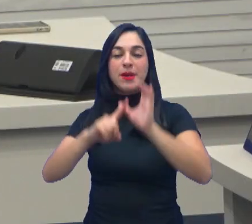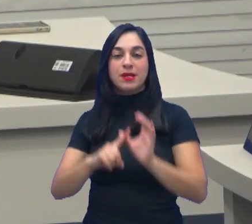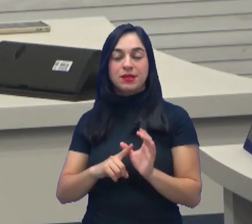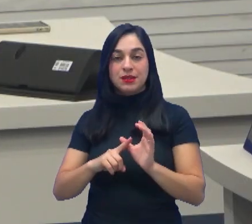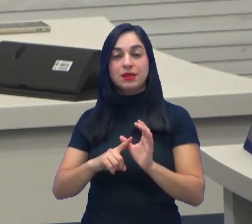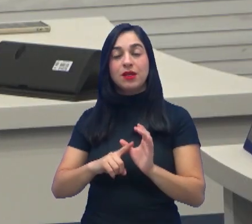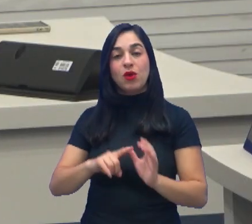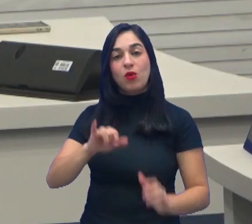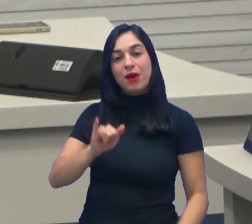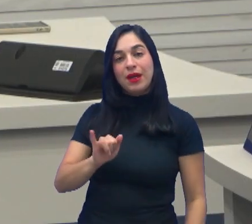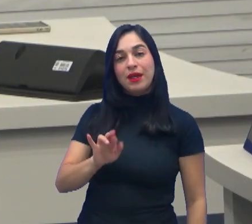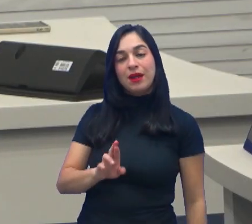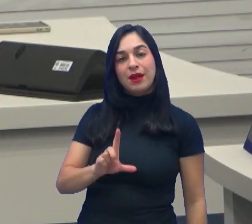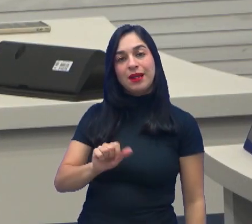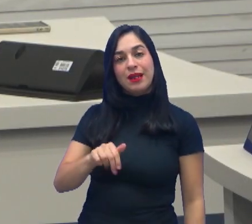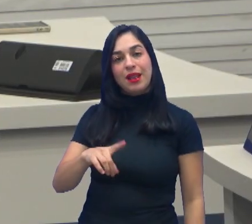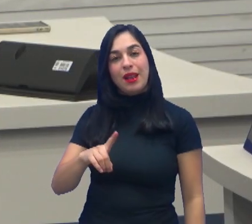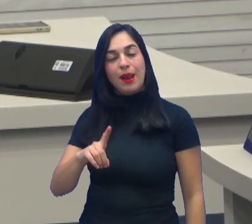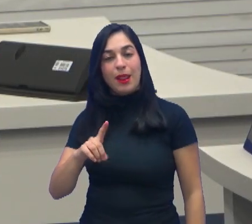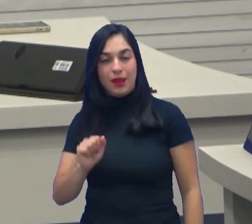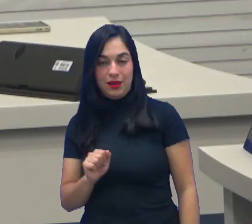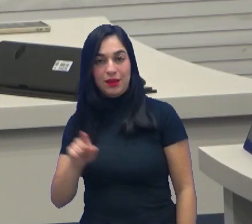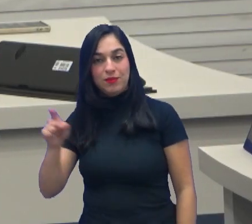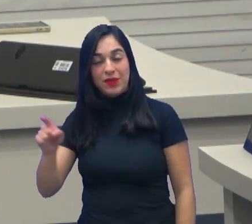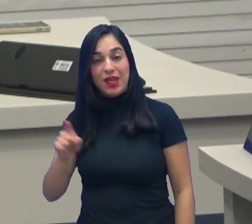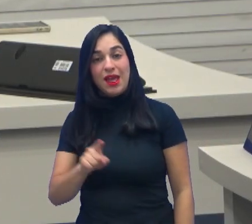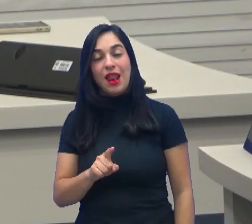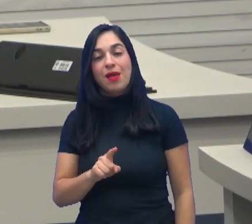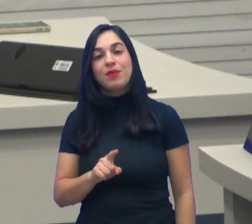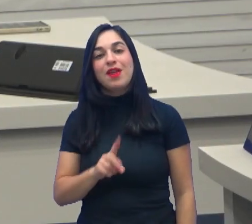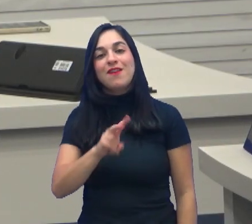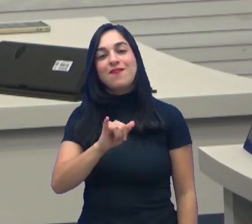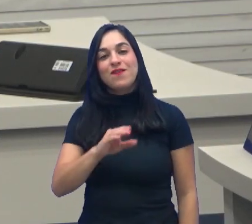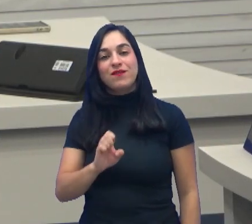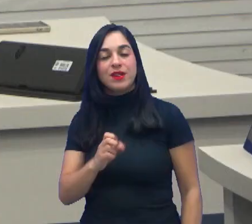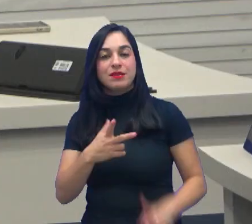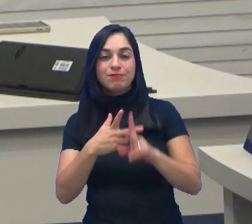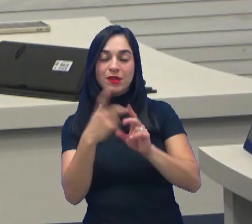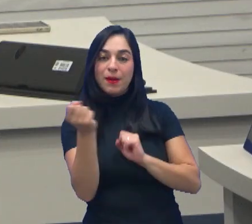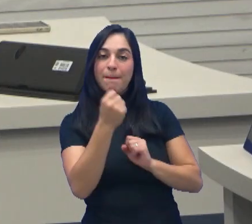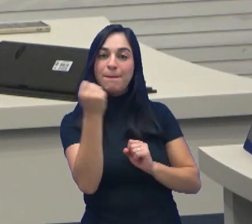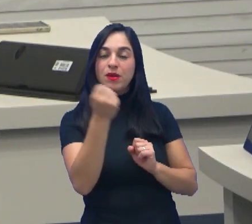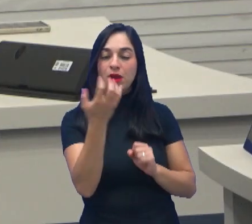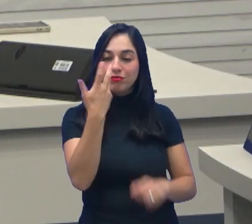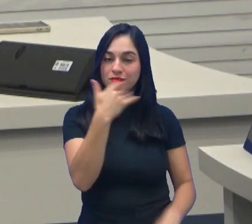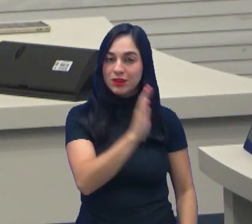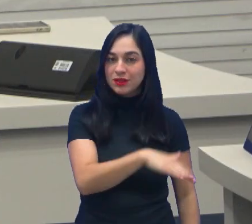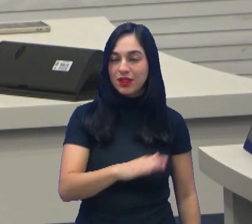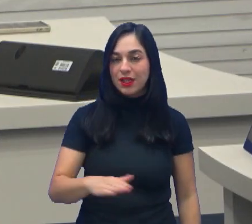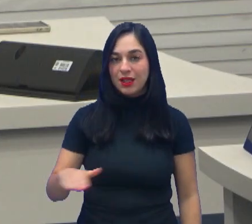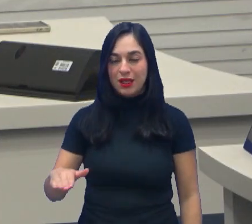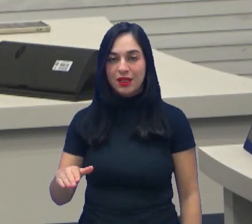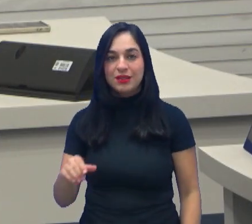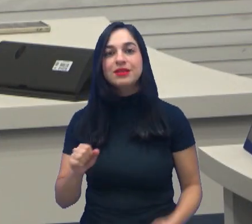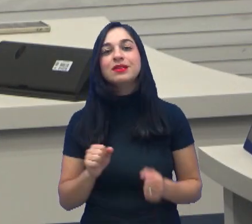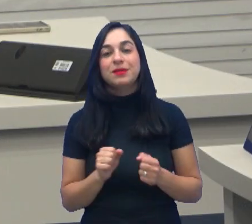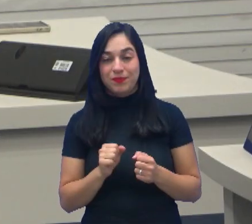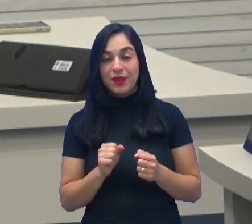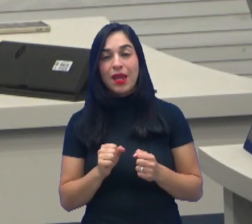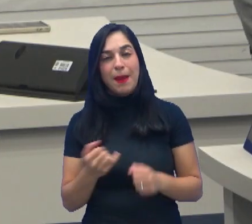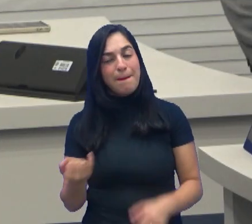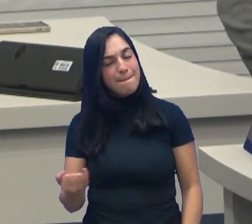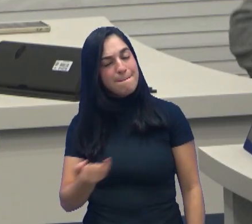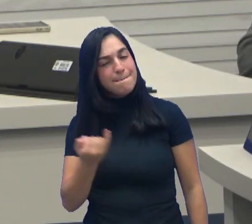tornou vice-campeã do Campeonato Europeu Kids de Jiu-Jitsu. Uma conquista muito